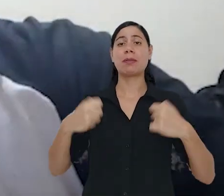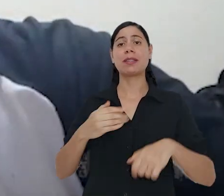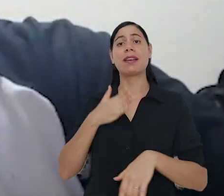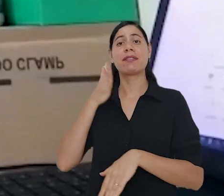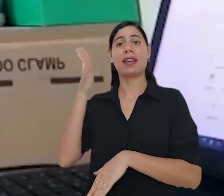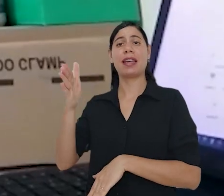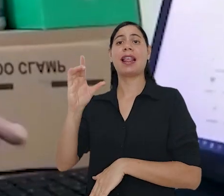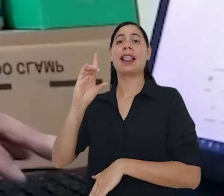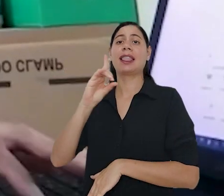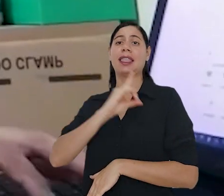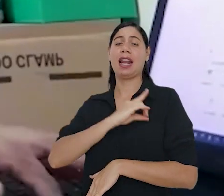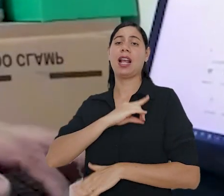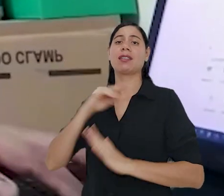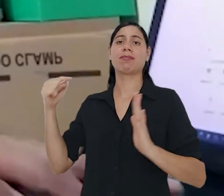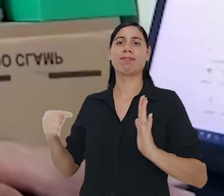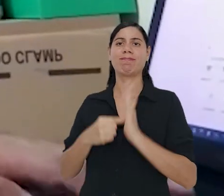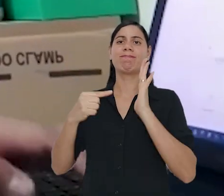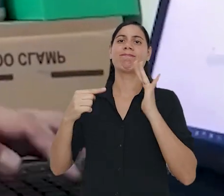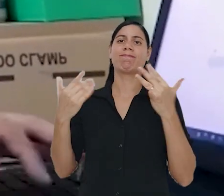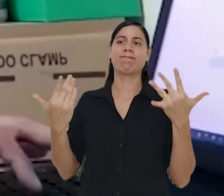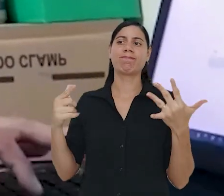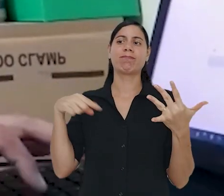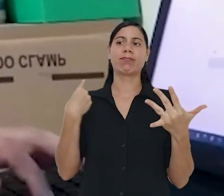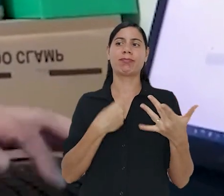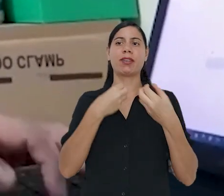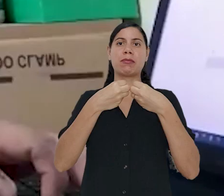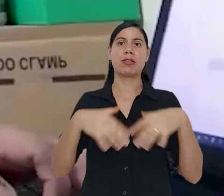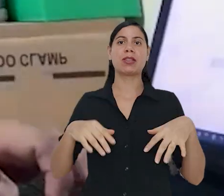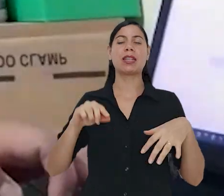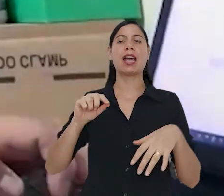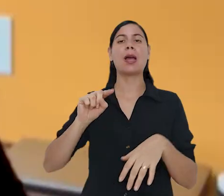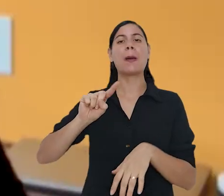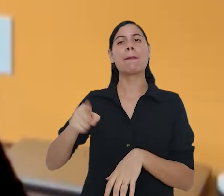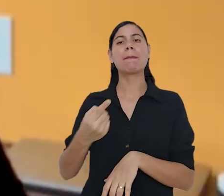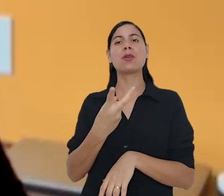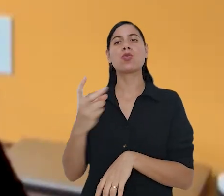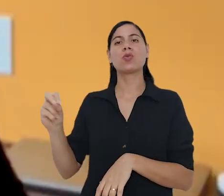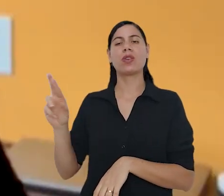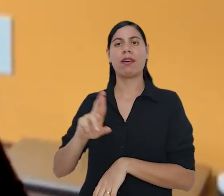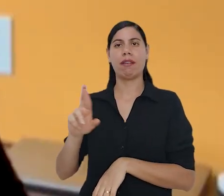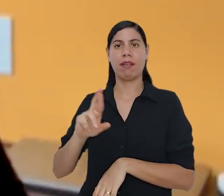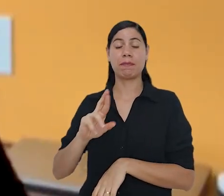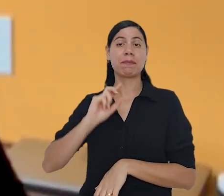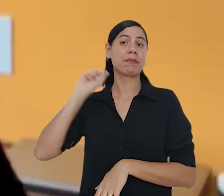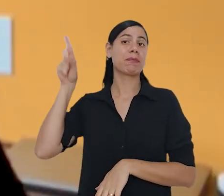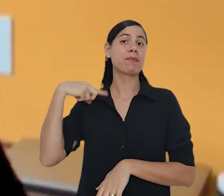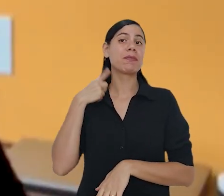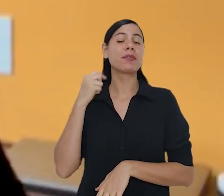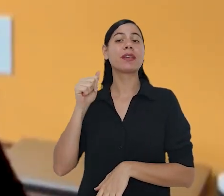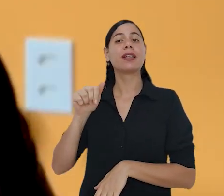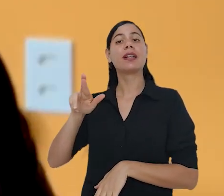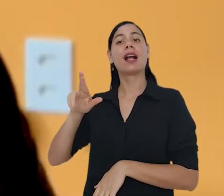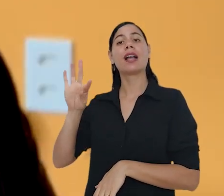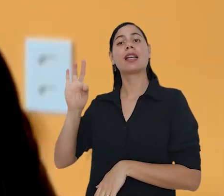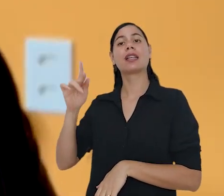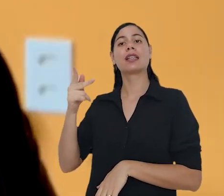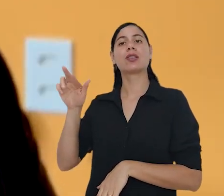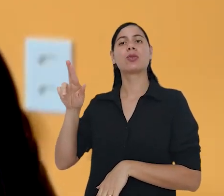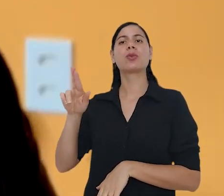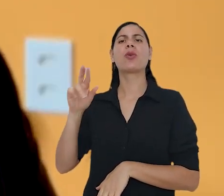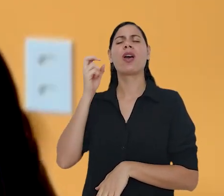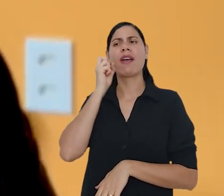uma ocorrência. Então ficamos no prejuízo de R$ 1.200. O advogado Arthur Oliveira ouve